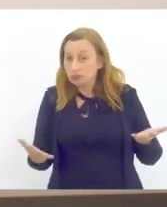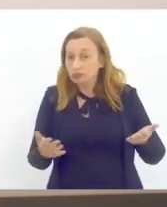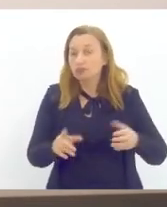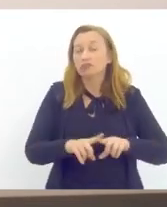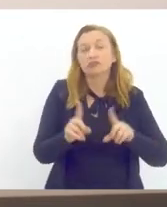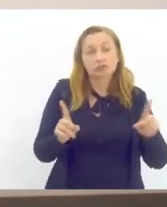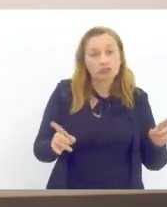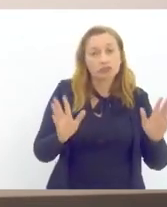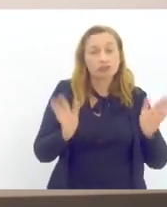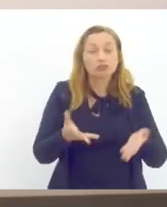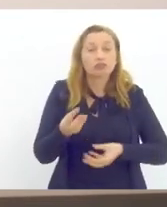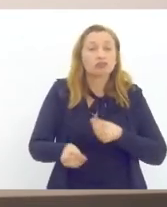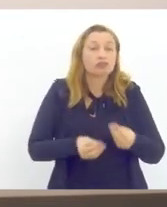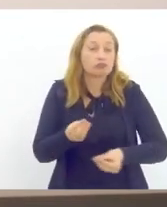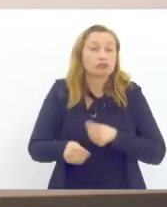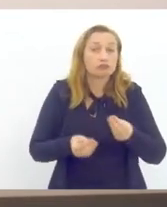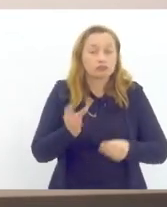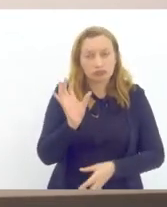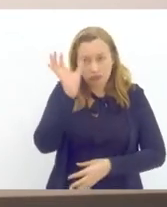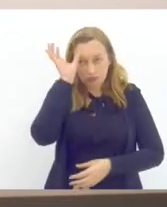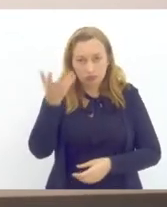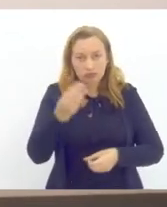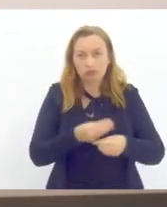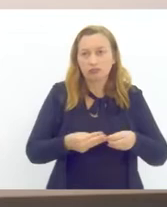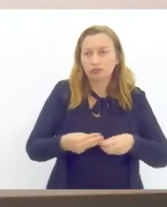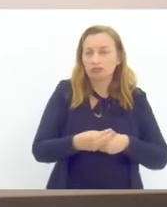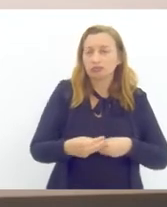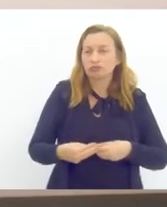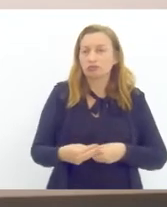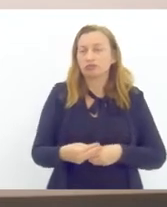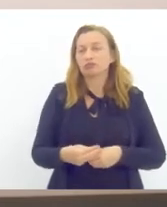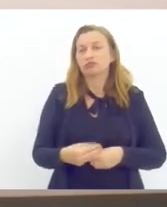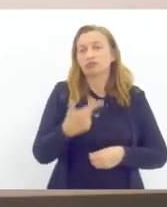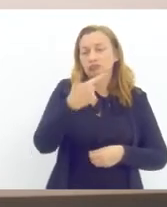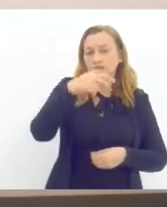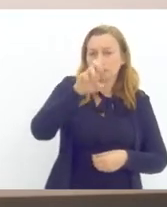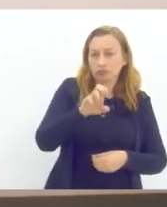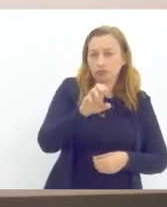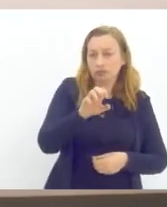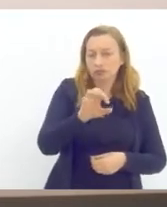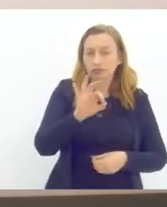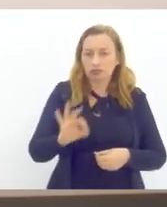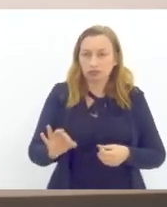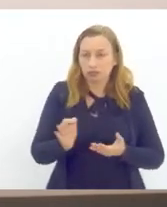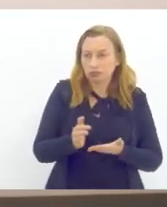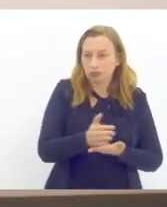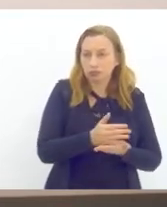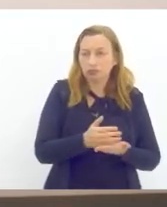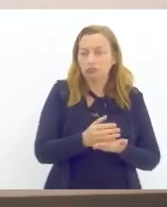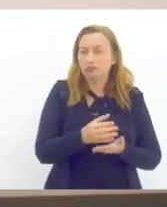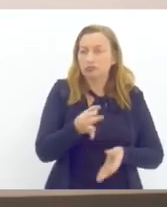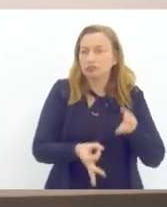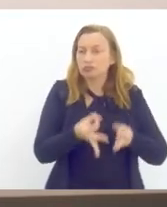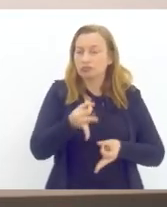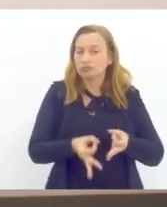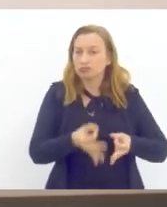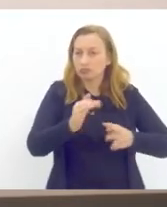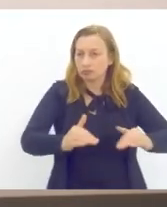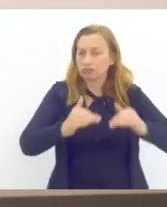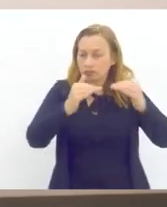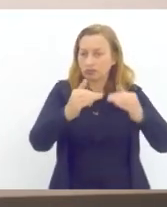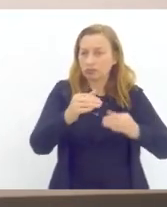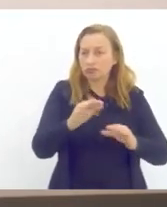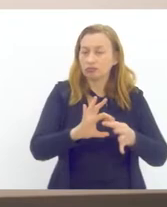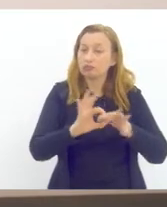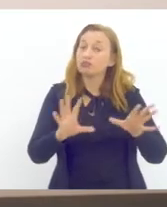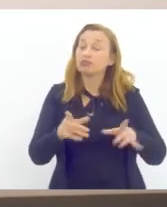Agora, como resolver a questão do município do Rio em relação aos 25% da sua cota parte, que o Supremo deliberou, é uma outra coisa. Então,